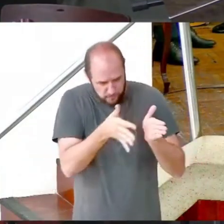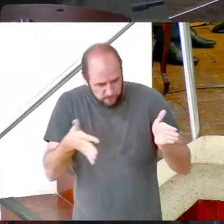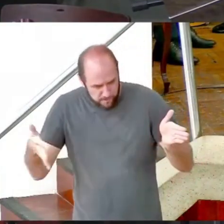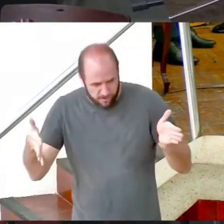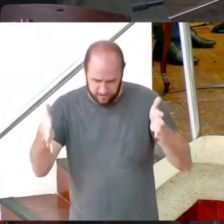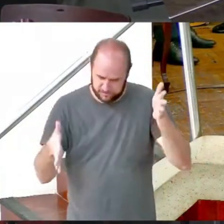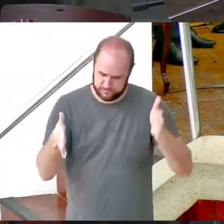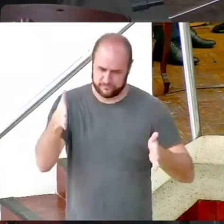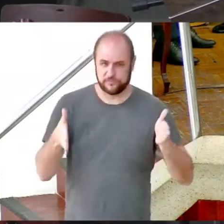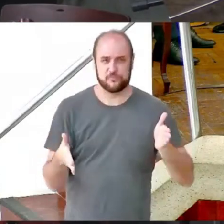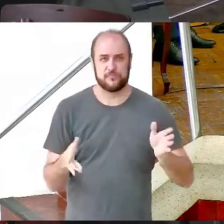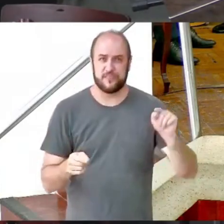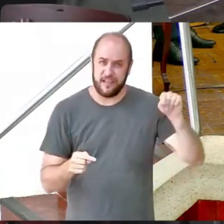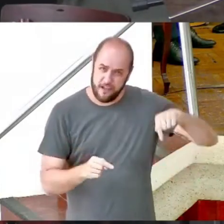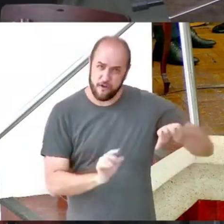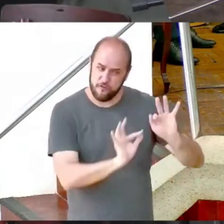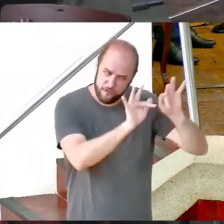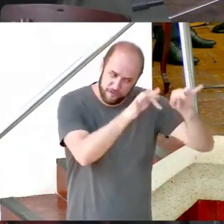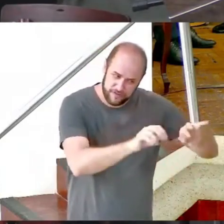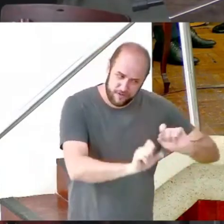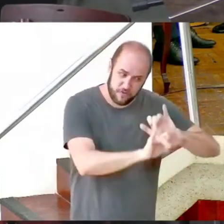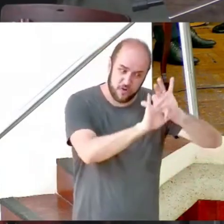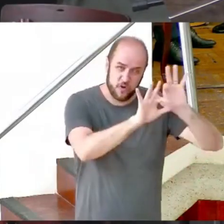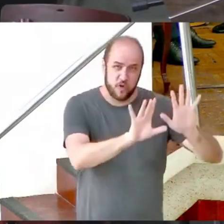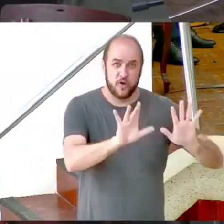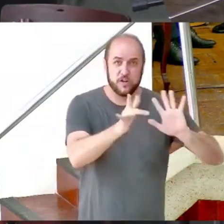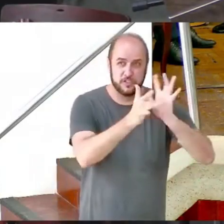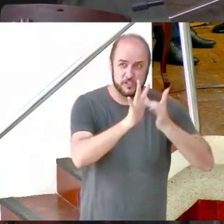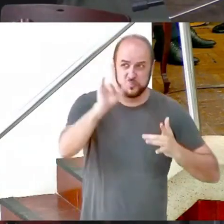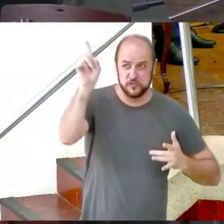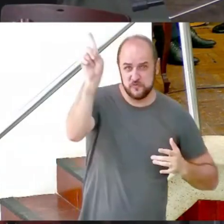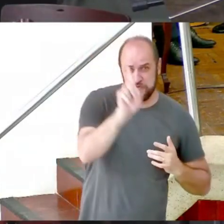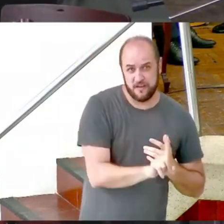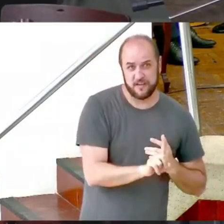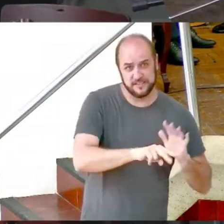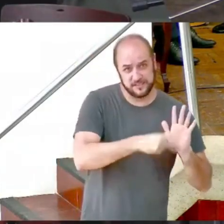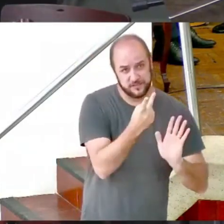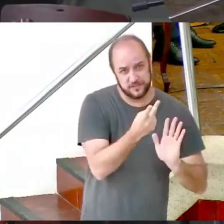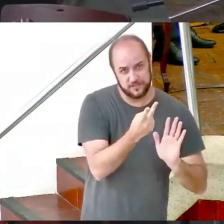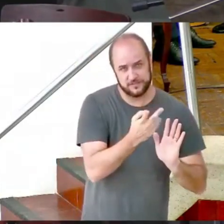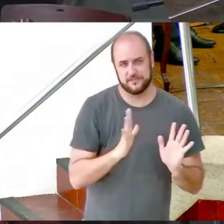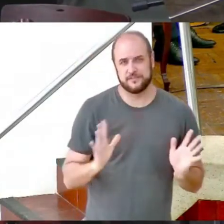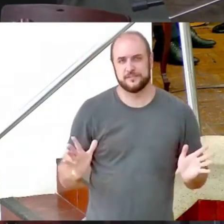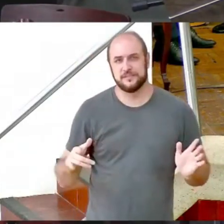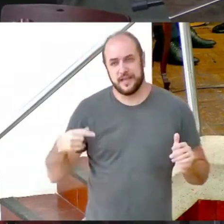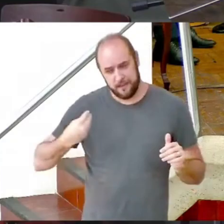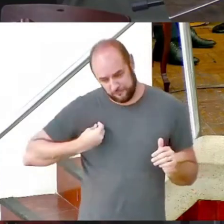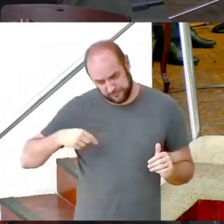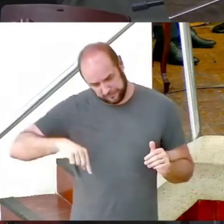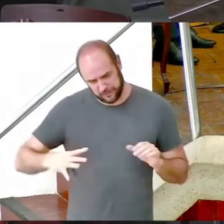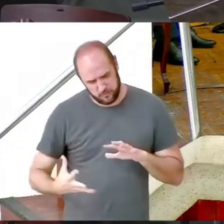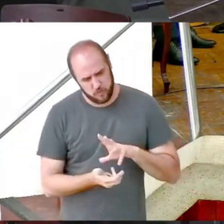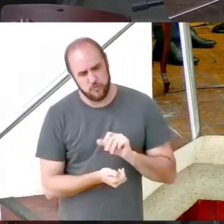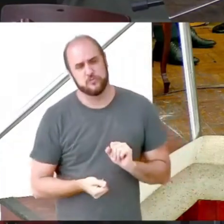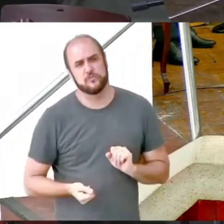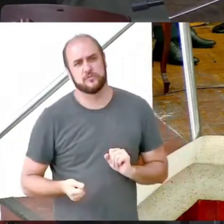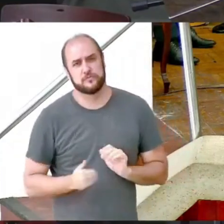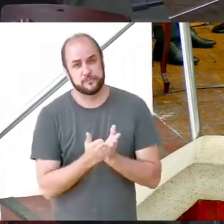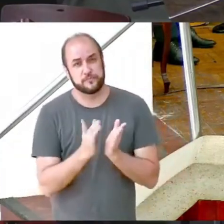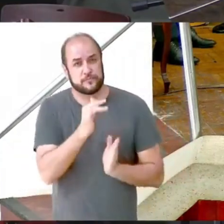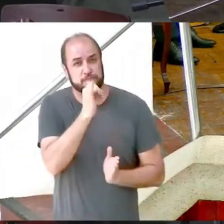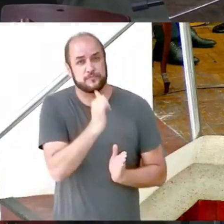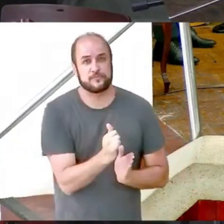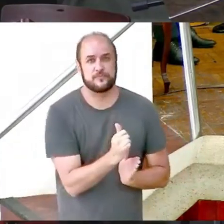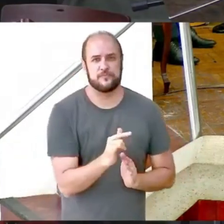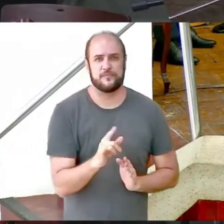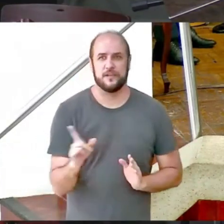porvir, da consumação final do reino de Deus, agora sobre a face da terra. Como as Escrituras dizem, que